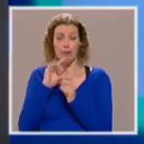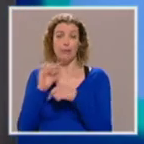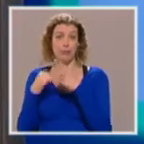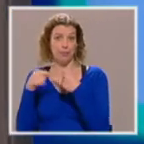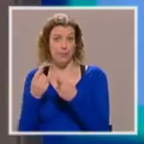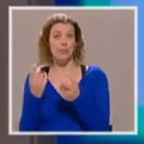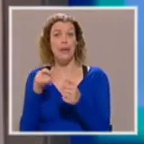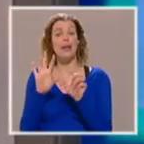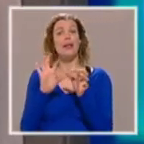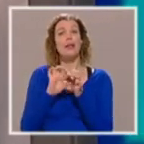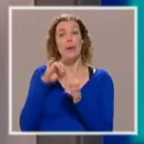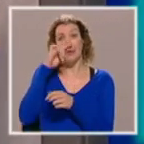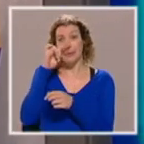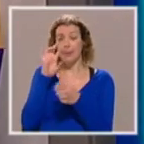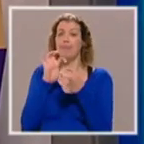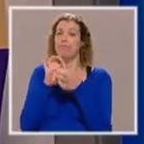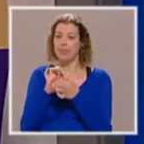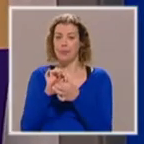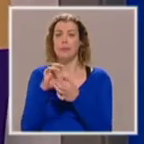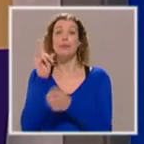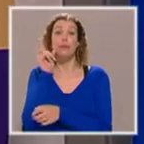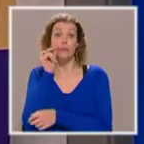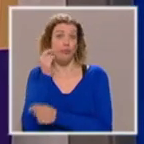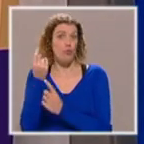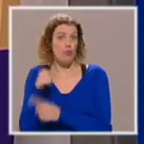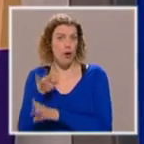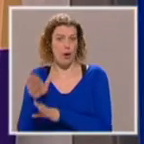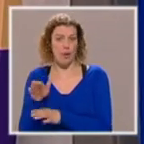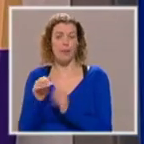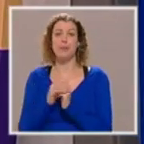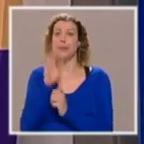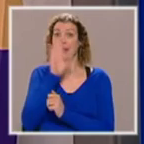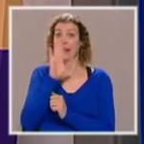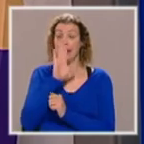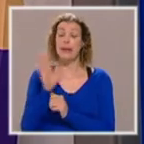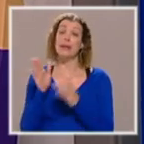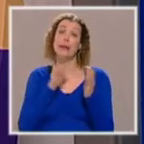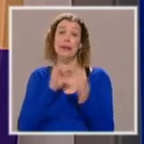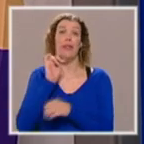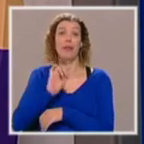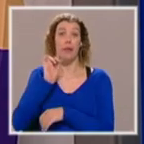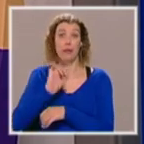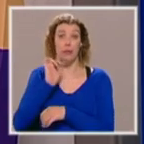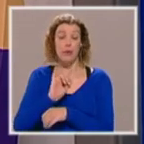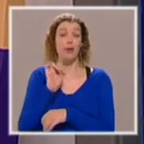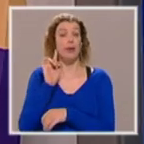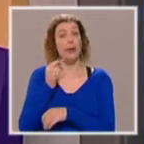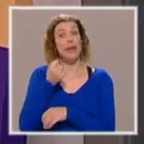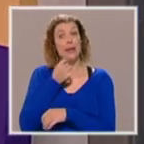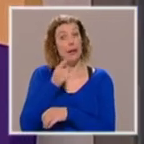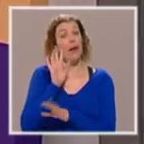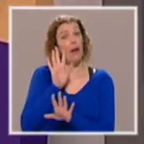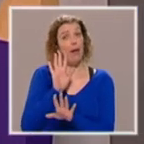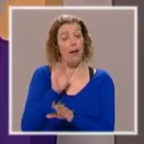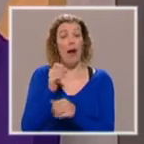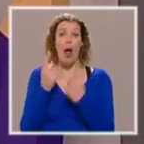sistema urinário, no caso do sistema reprodutor masculino. No sistema reprodutor feminino, alertar, porque há algumas